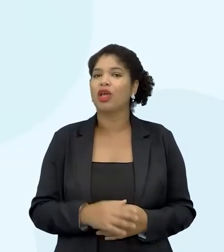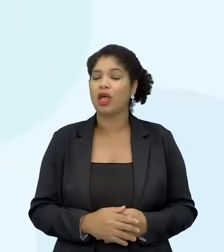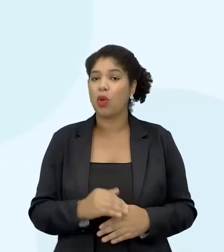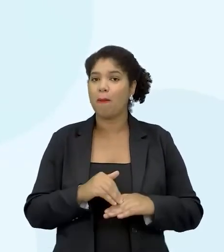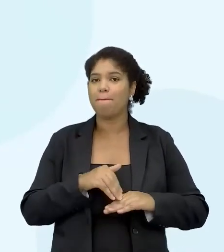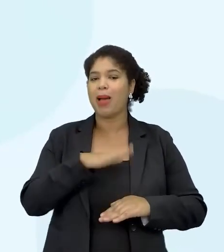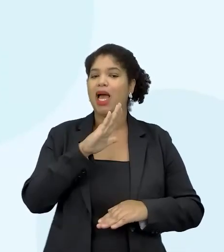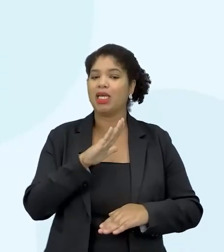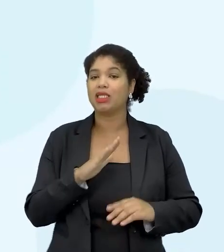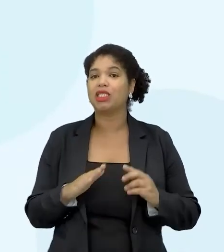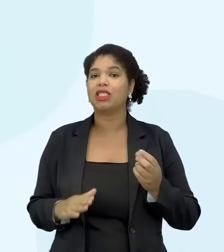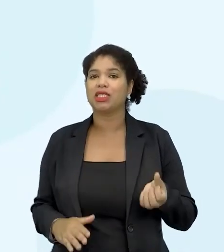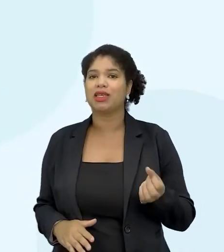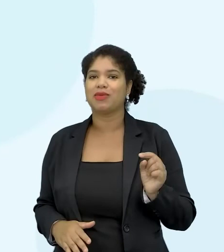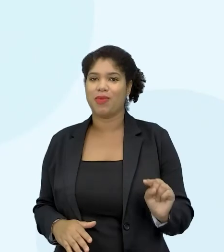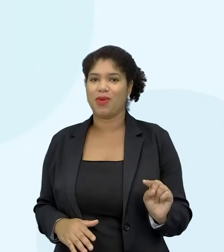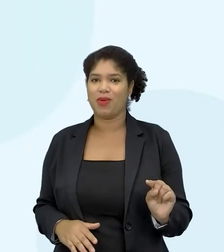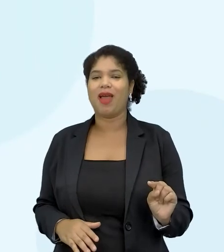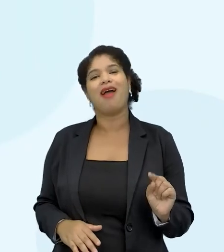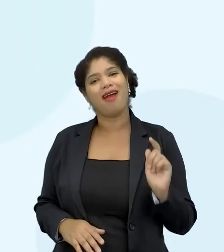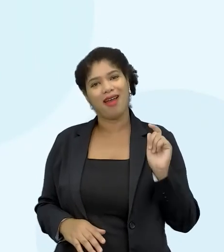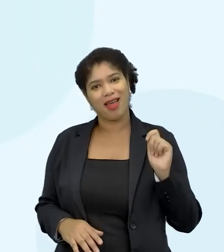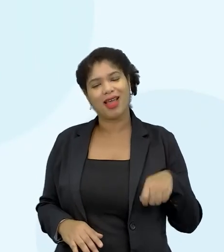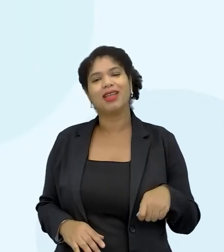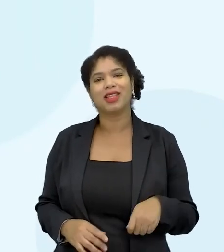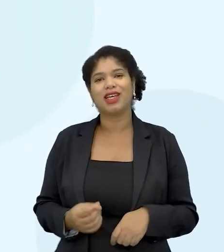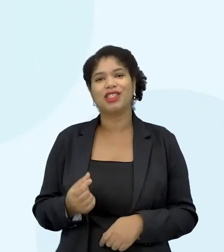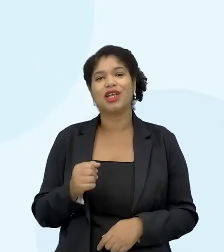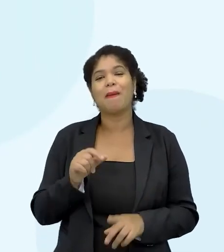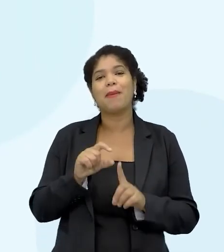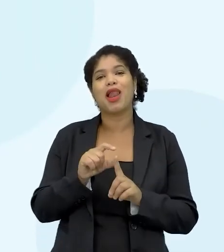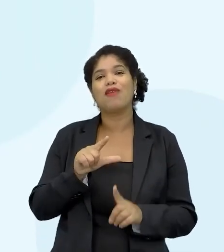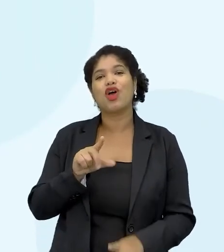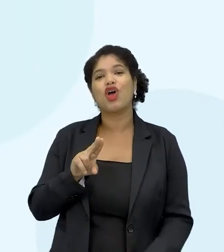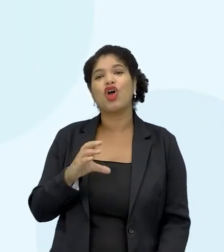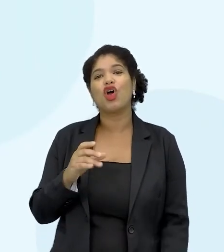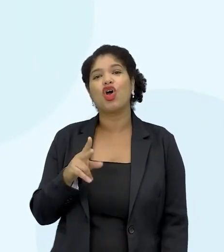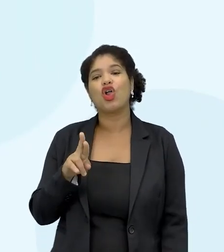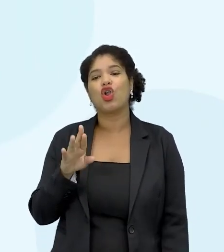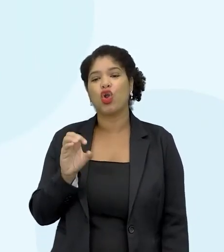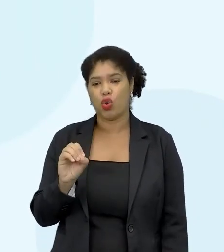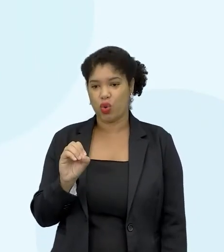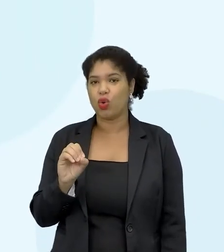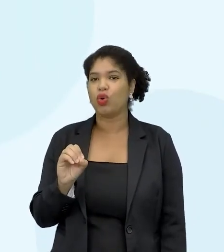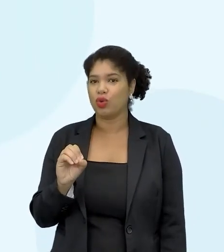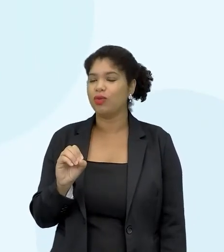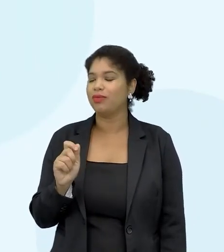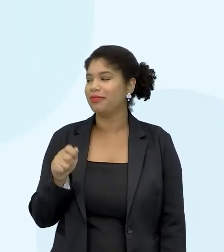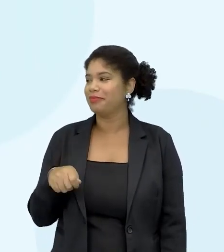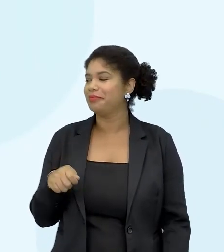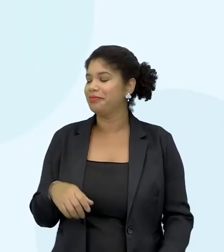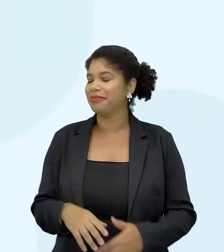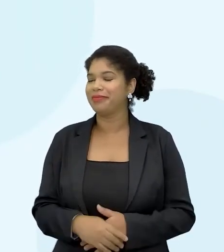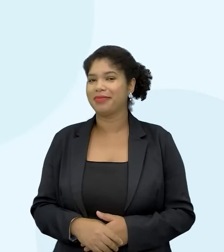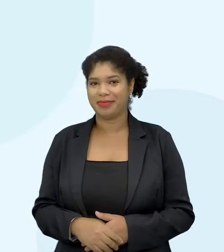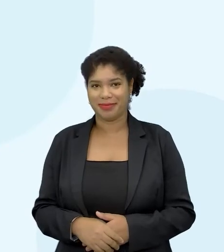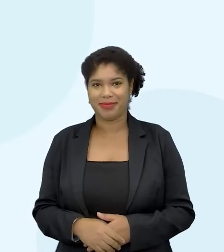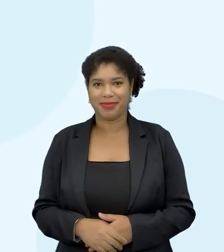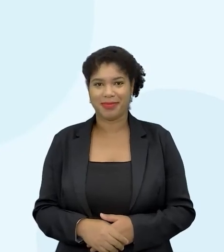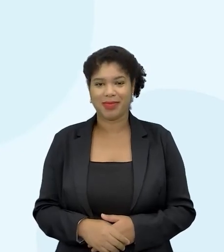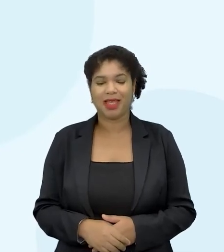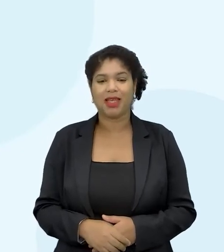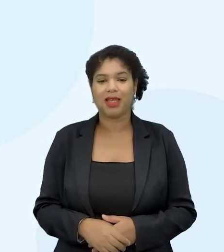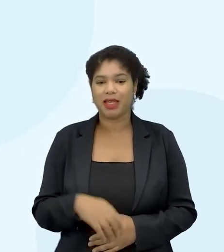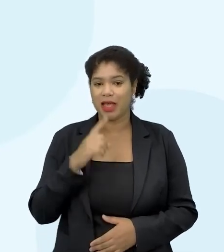ó. Para se obter lucro, é necessário que a venda seja superior, nesse caso aí, que o custo, tá bom? E este ponto é